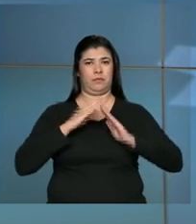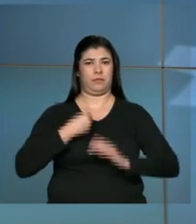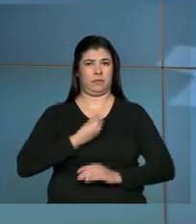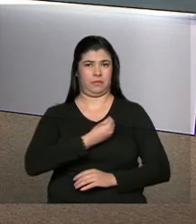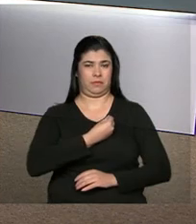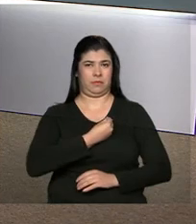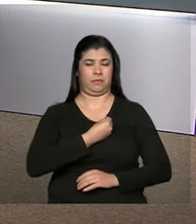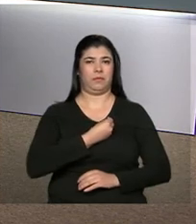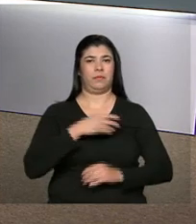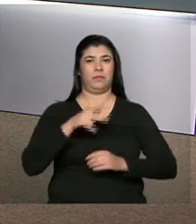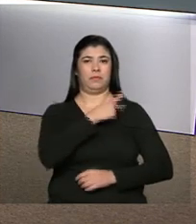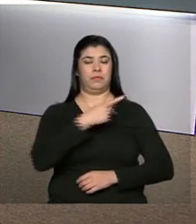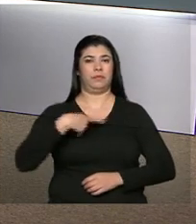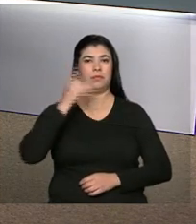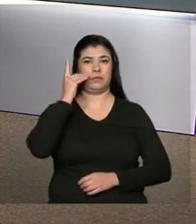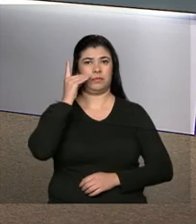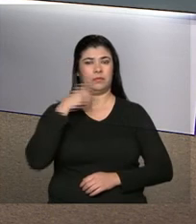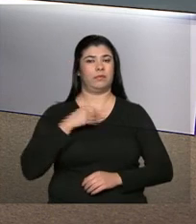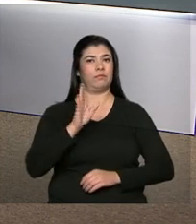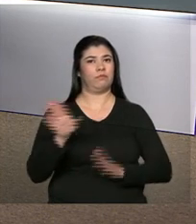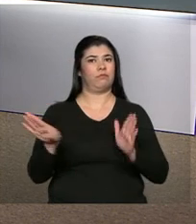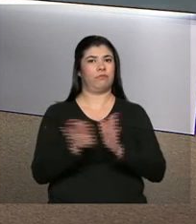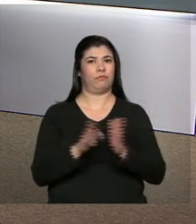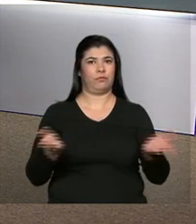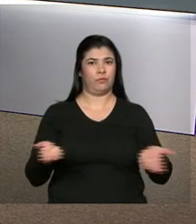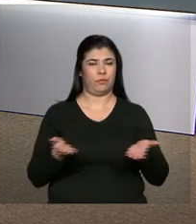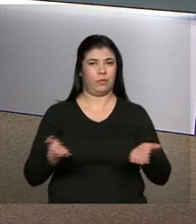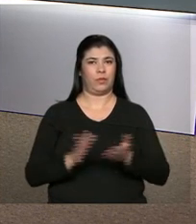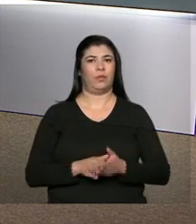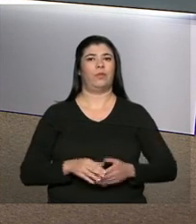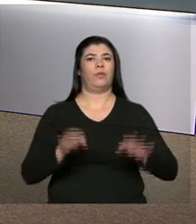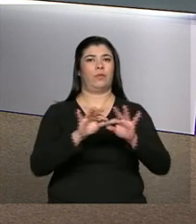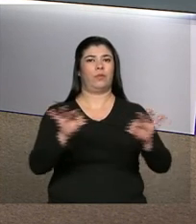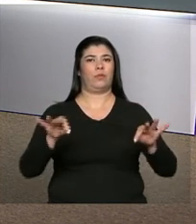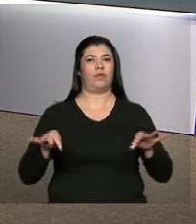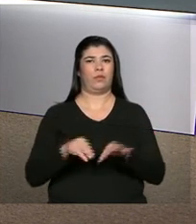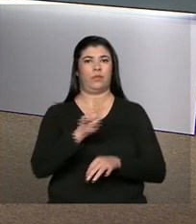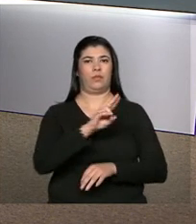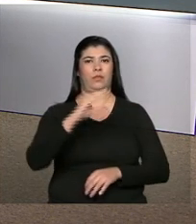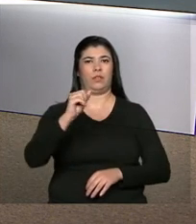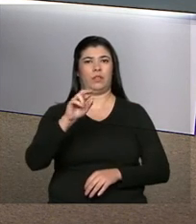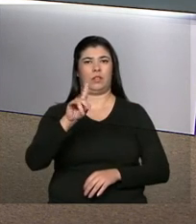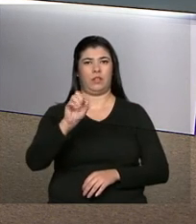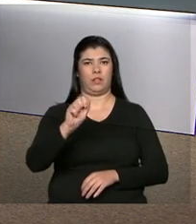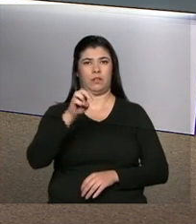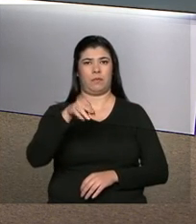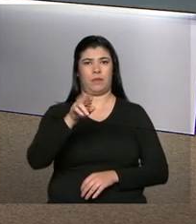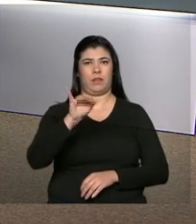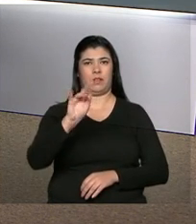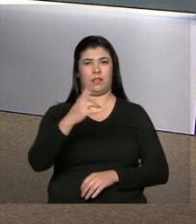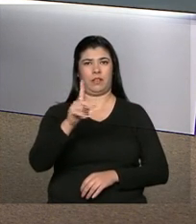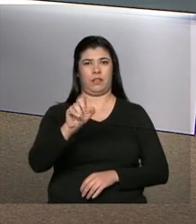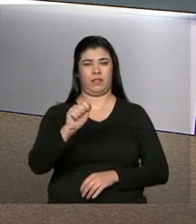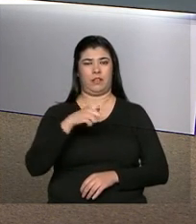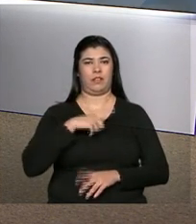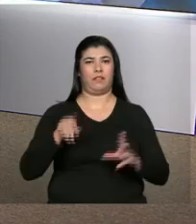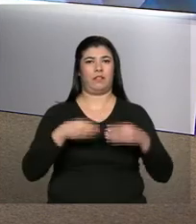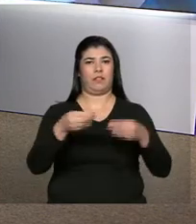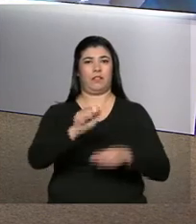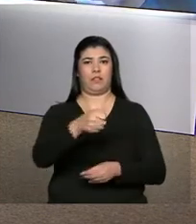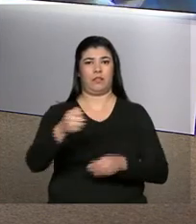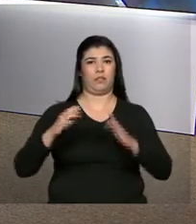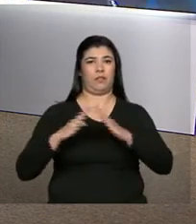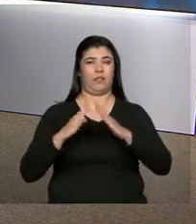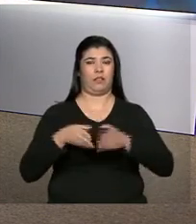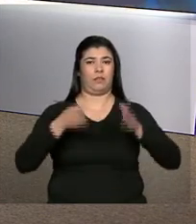vida a presidenta dilma rousseff acaba de chegar ao residencial carlos marighella onde será a cerimônia de entrega das chaves aos